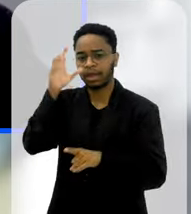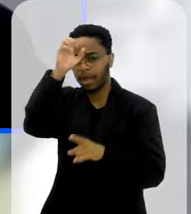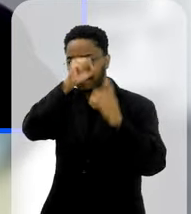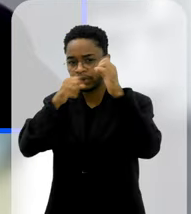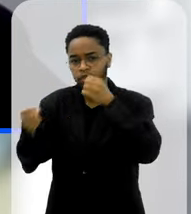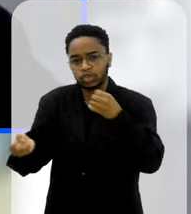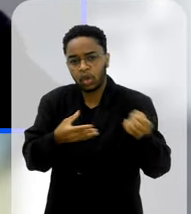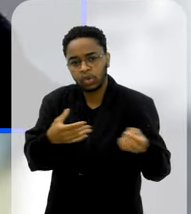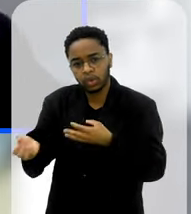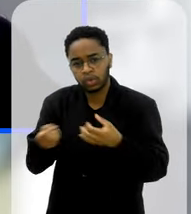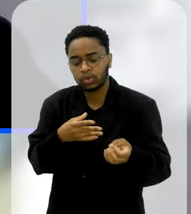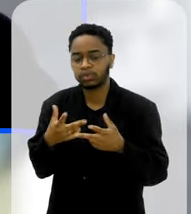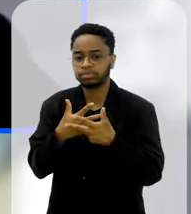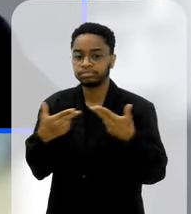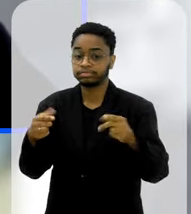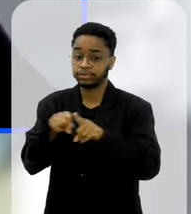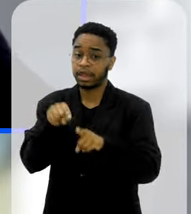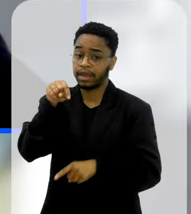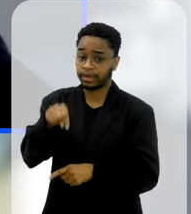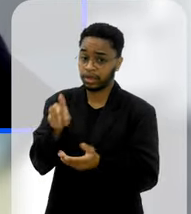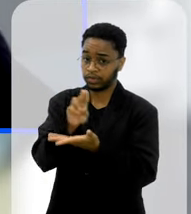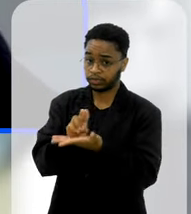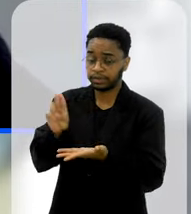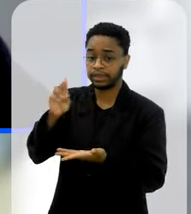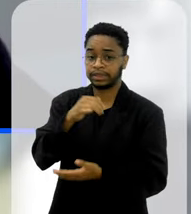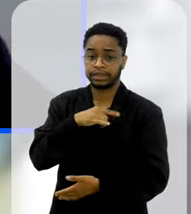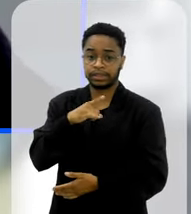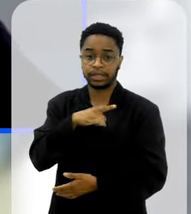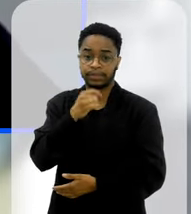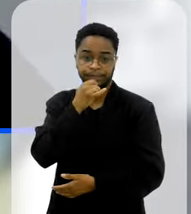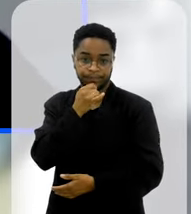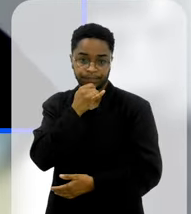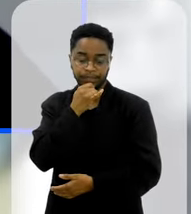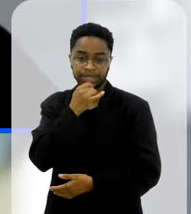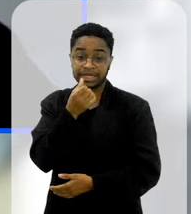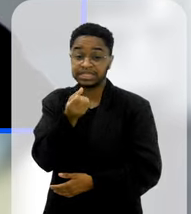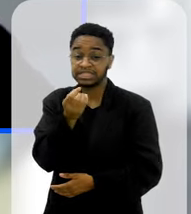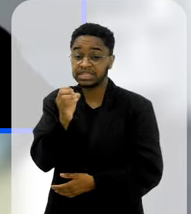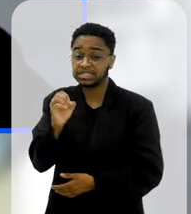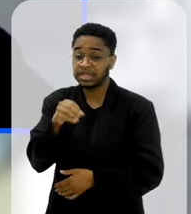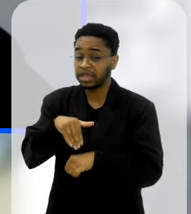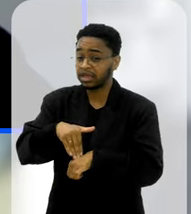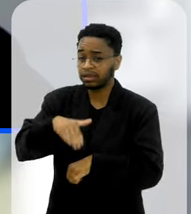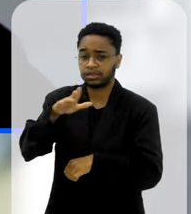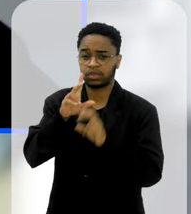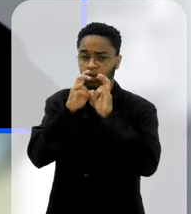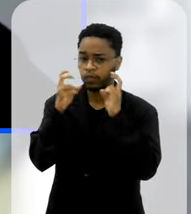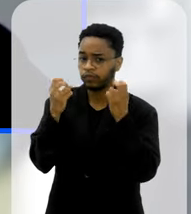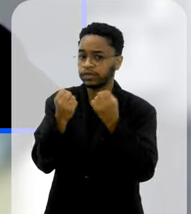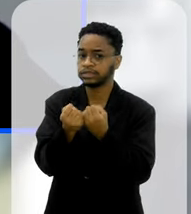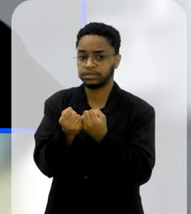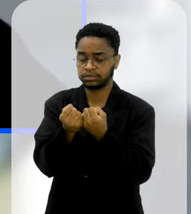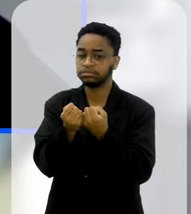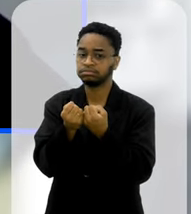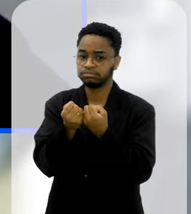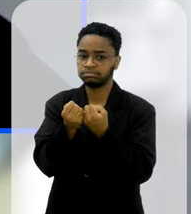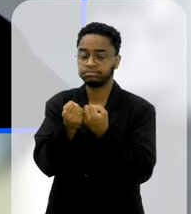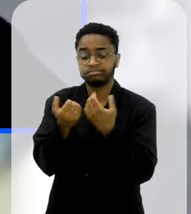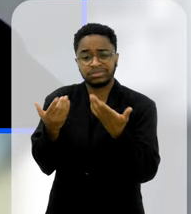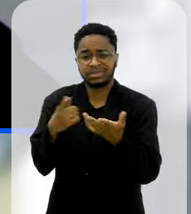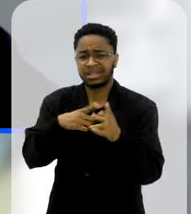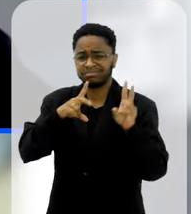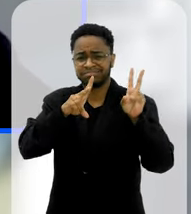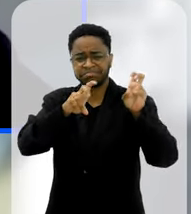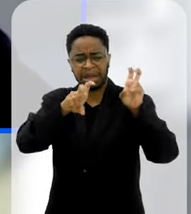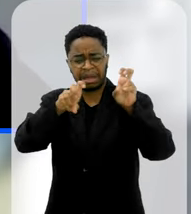atividades, novos aprendizados. Aqui na universidade, nós temos, por exemplo, mais de 60 oficinas,